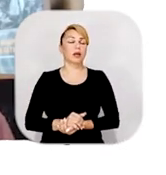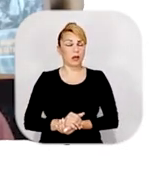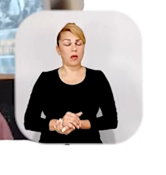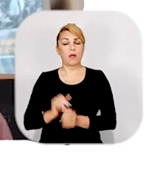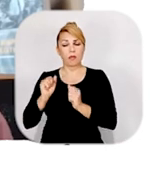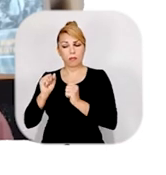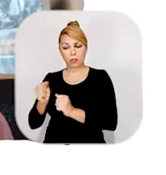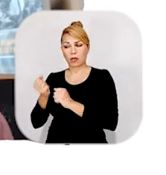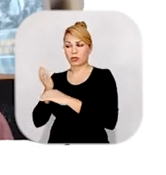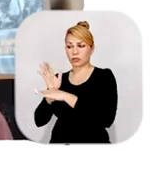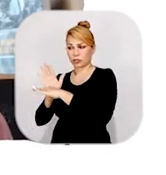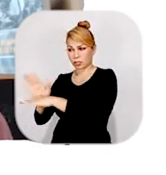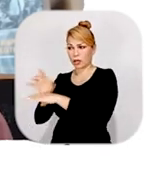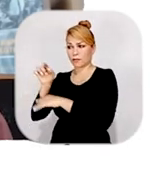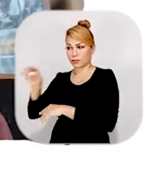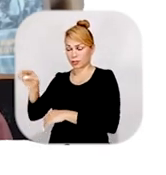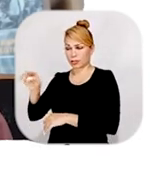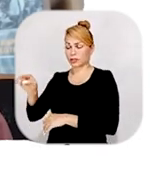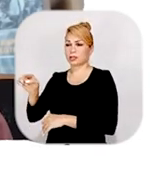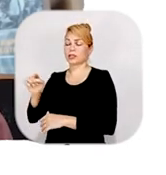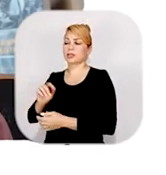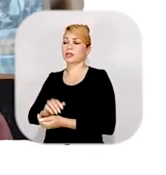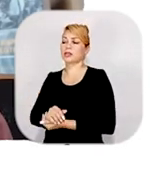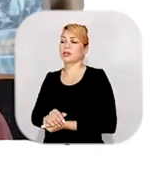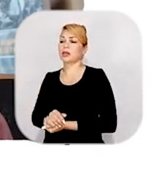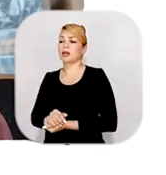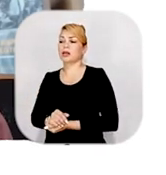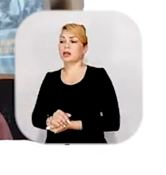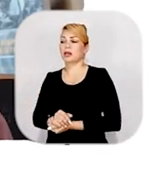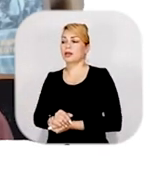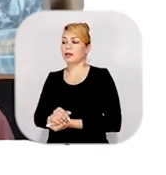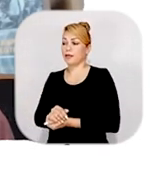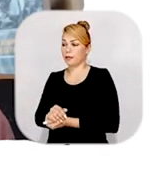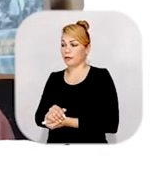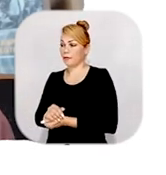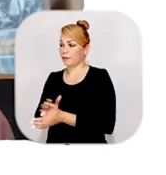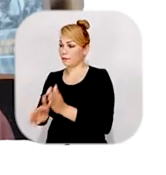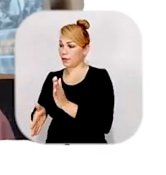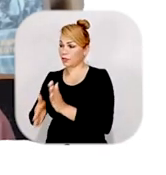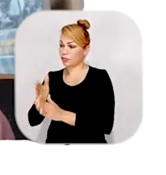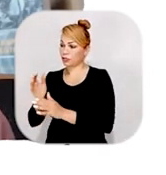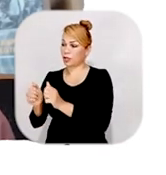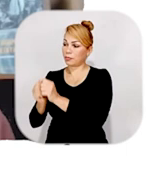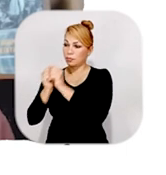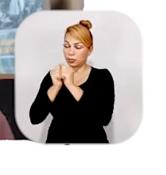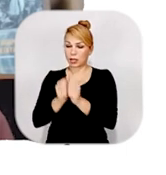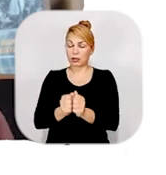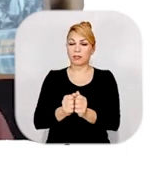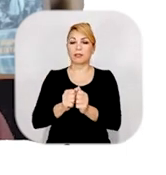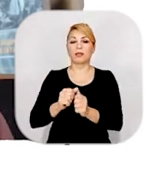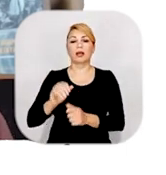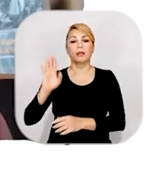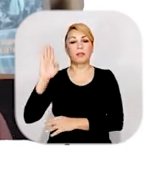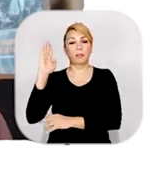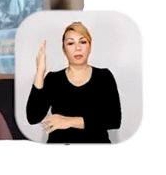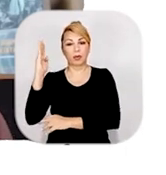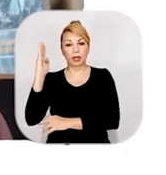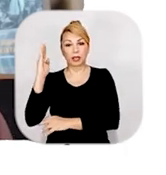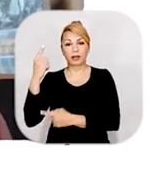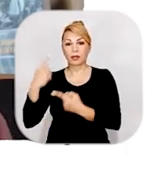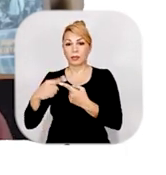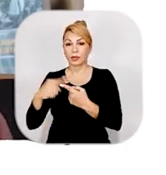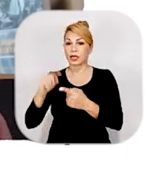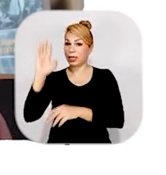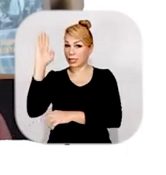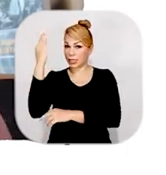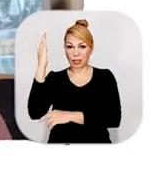te ajudar você a ir para Bolívia, porque na Bolívia não havia esse decreto, né? Então você fica lá. Eu sei que tem os